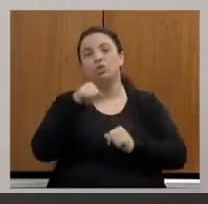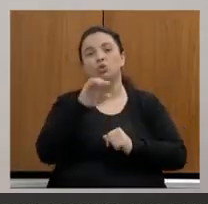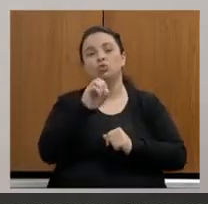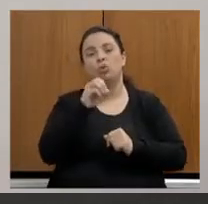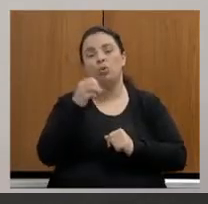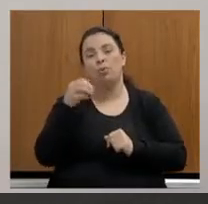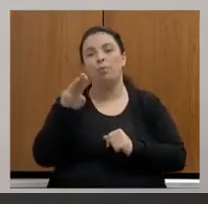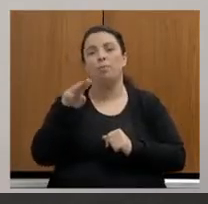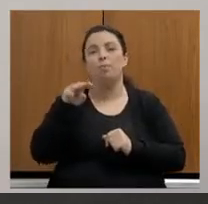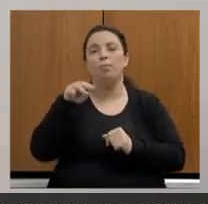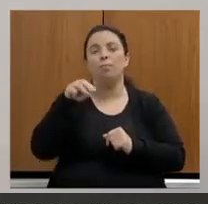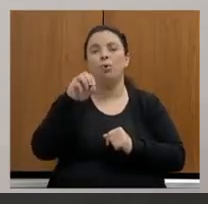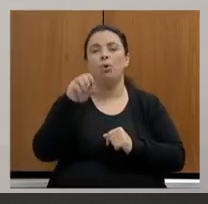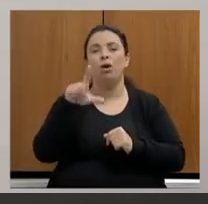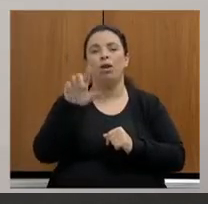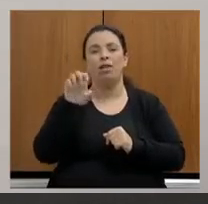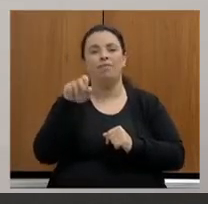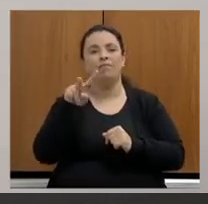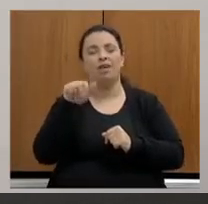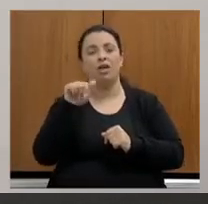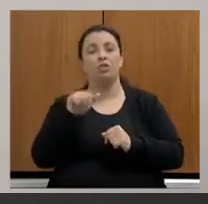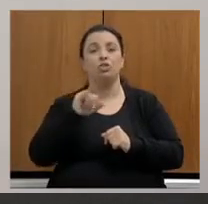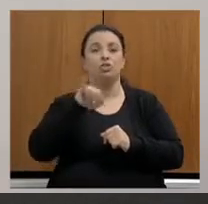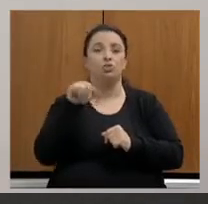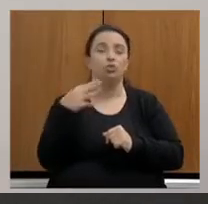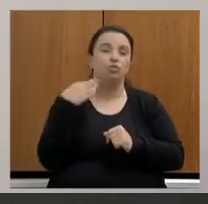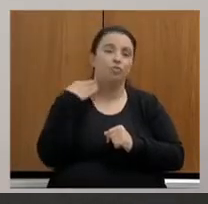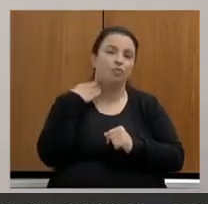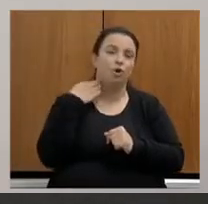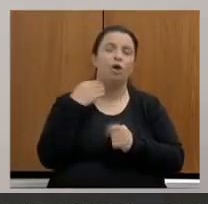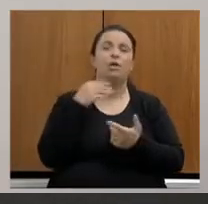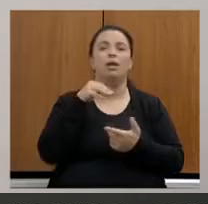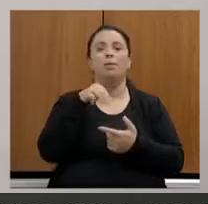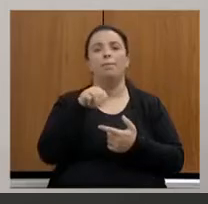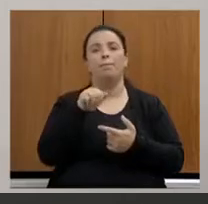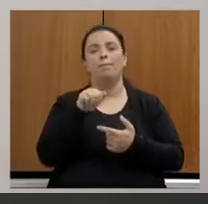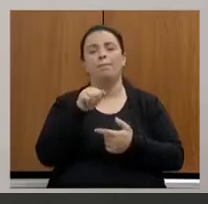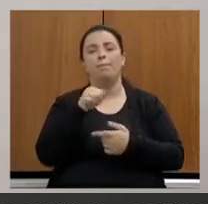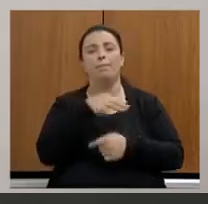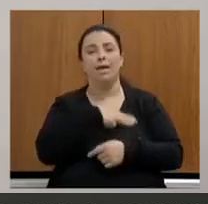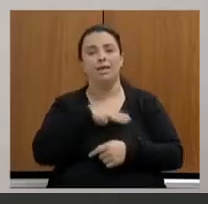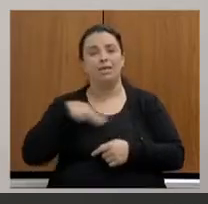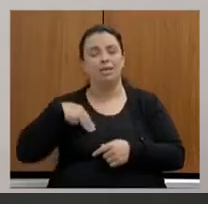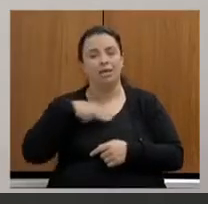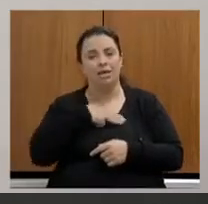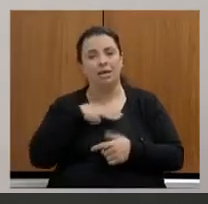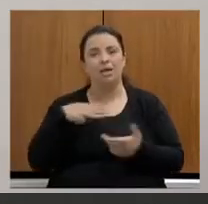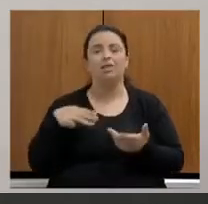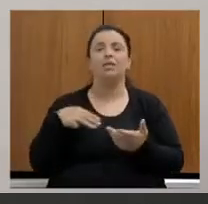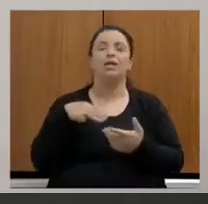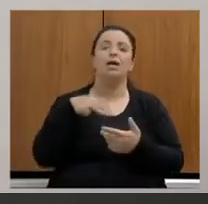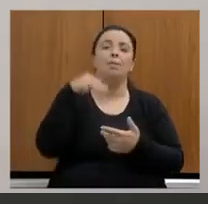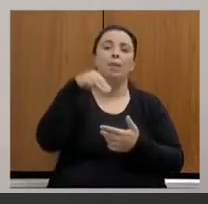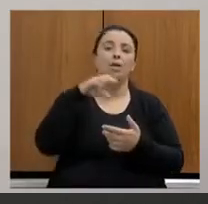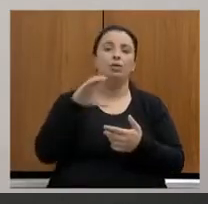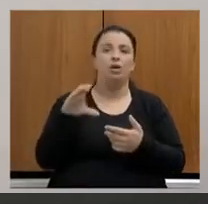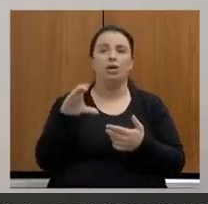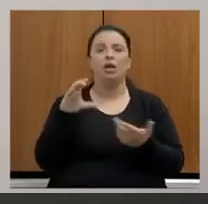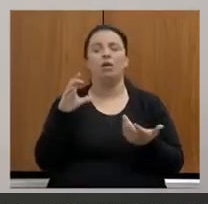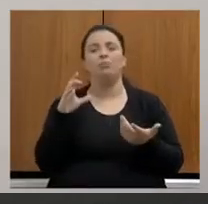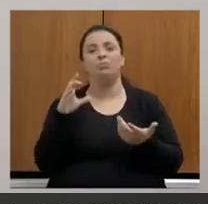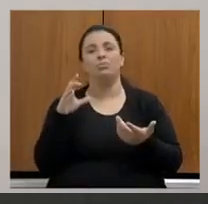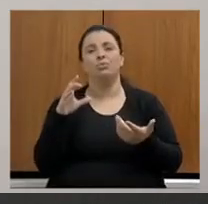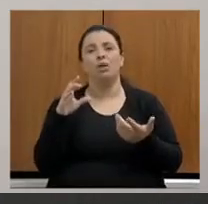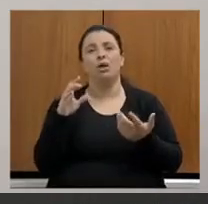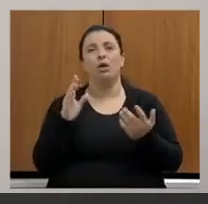Juiz de Fora Leopoldina Manhumirim Mariana Mário Campos Mateus Leme Matozinhos Verde